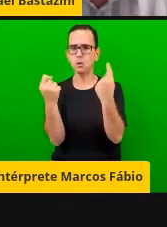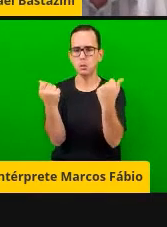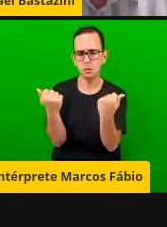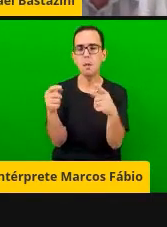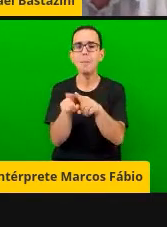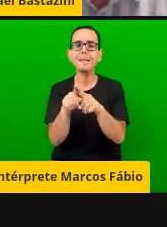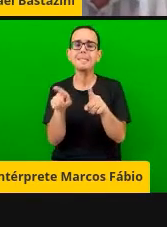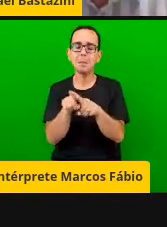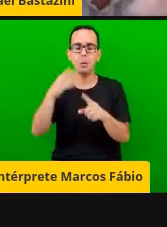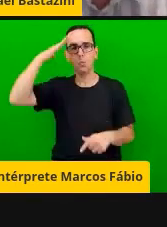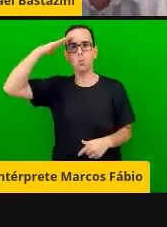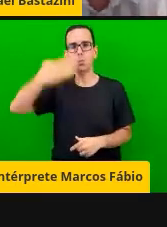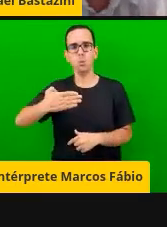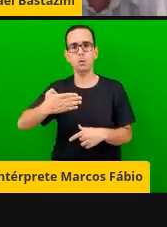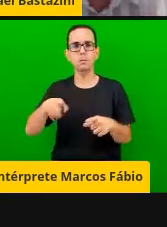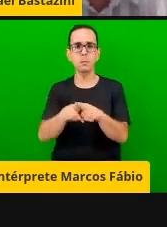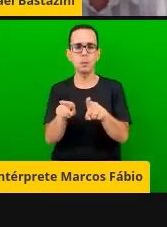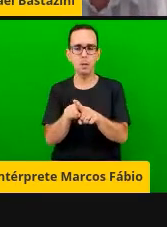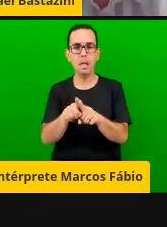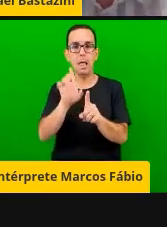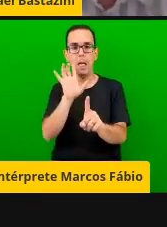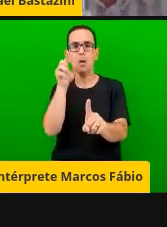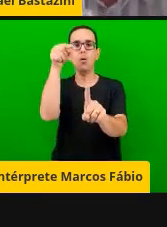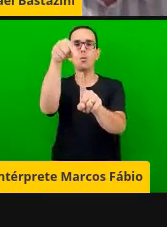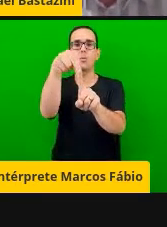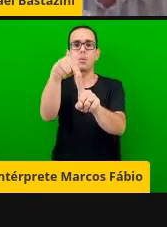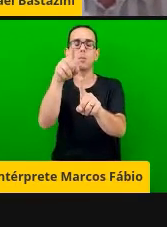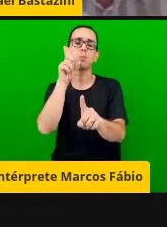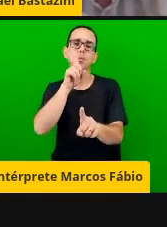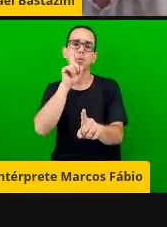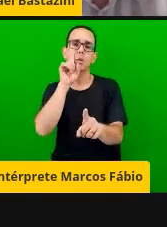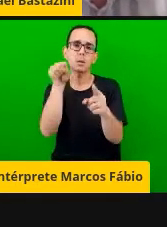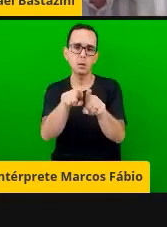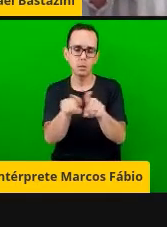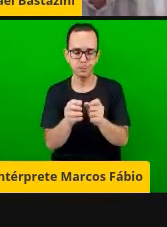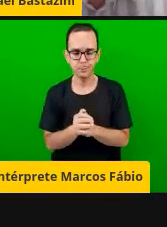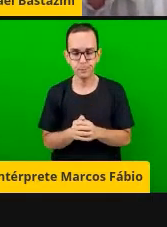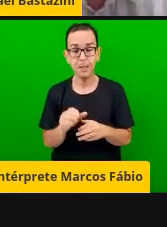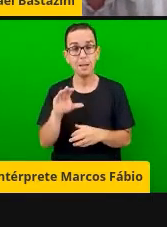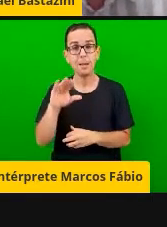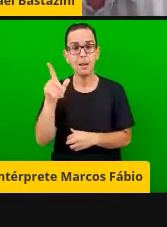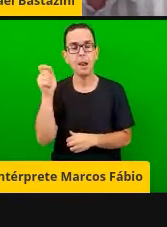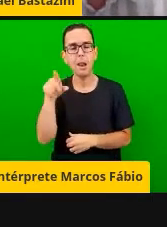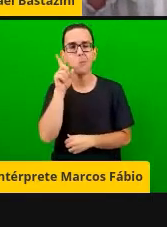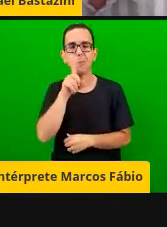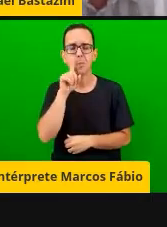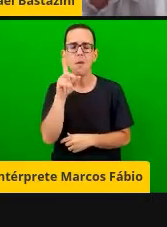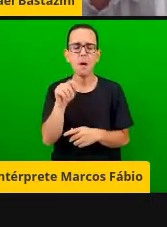sem precedentes na história. É o auge do domínio americano. Tá? Além disso, obviamente, que os Estados Unidos vai costurar